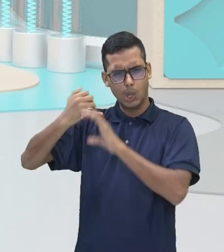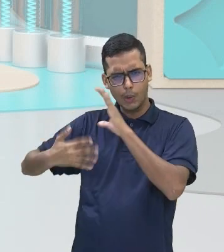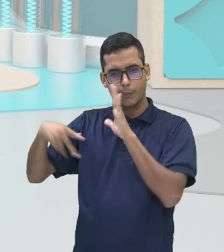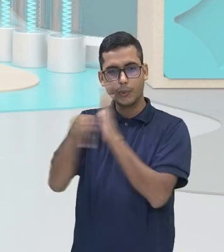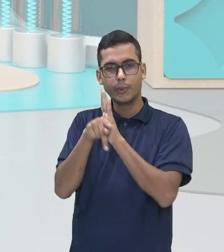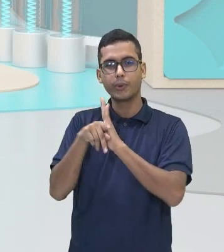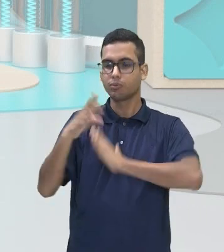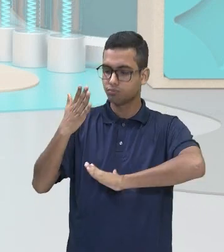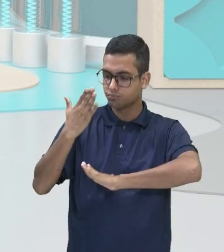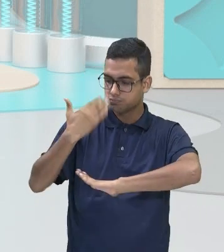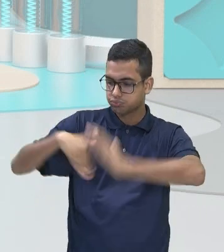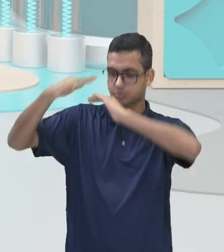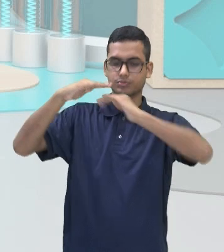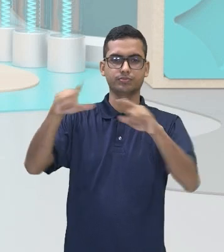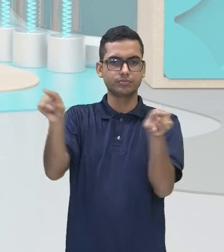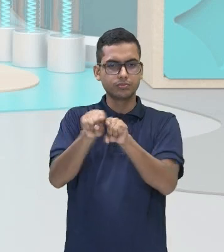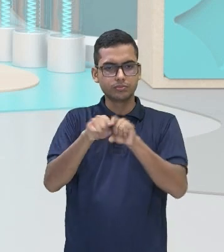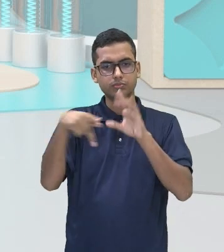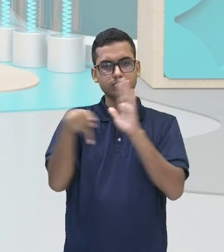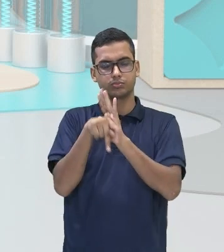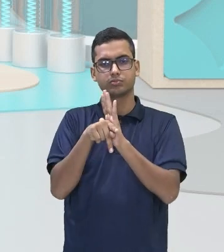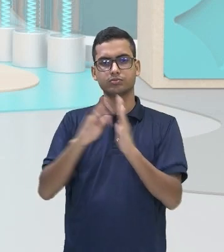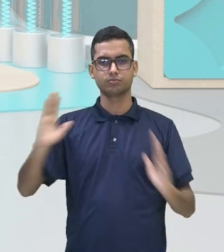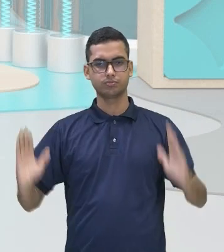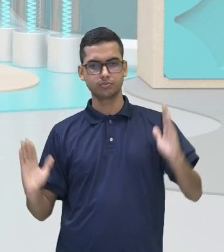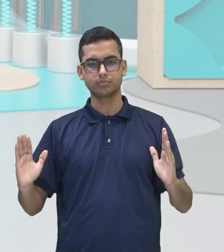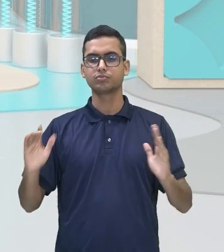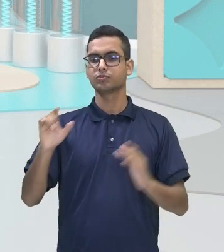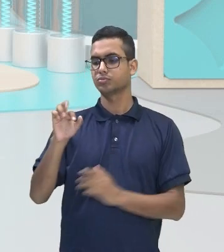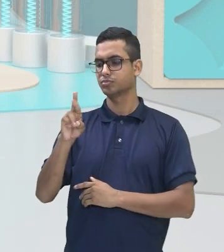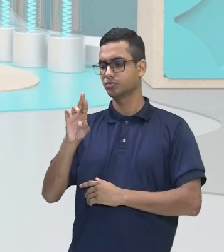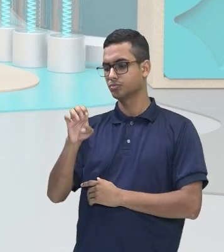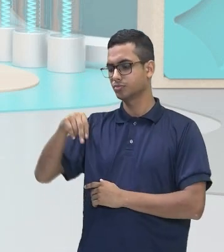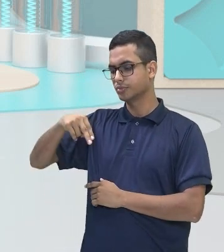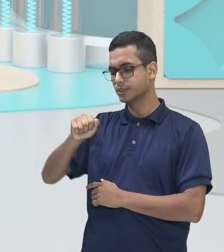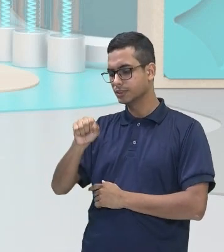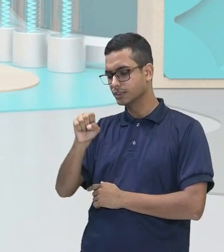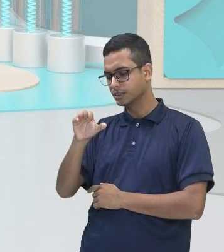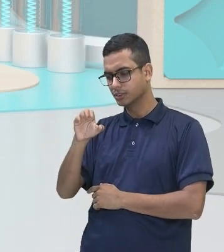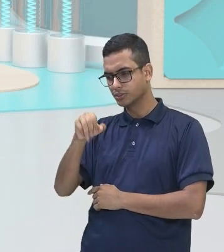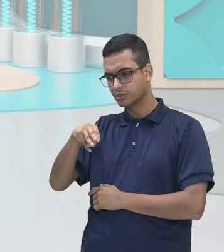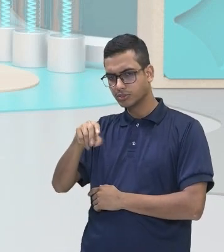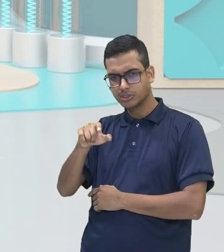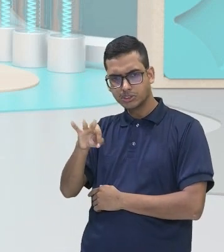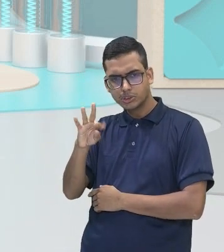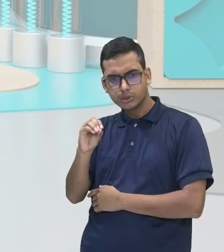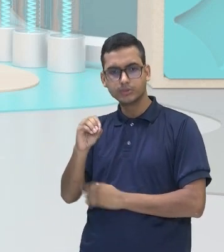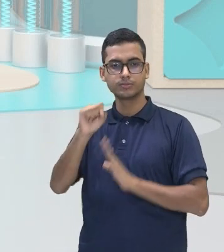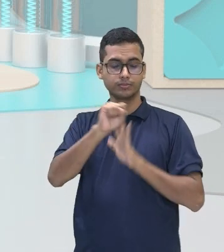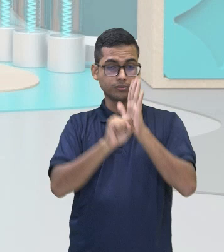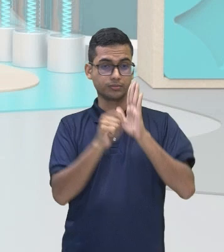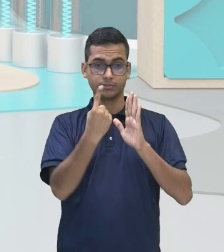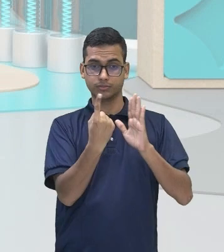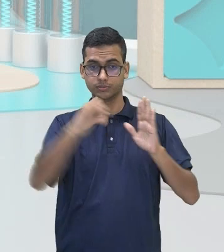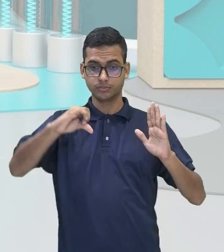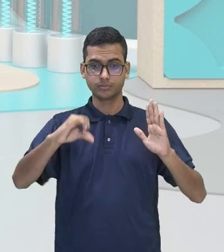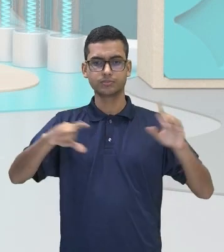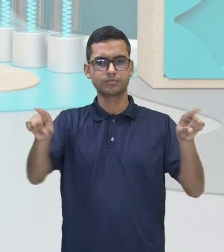de forma expressiva no Renascimento. Um pouco mais adiante, no século XIX, olha